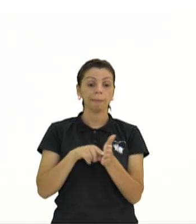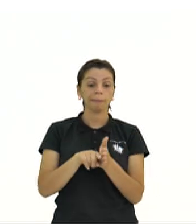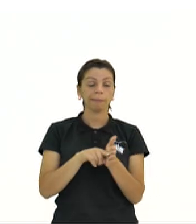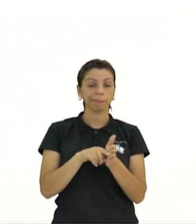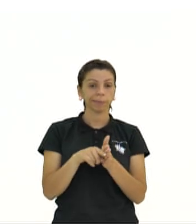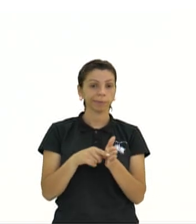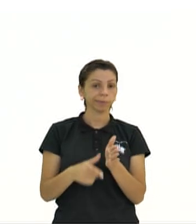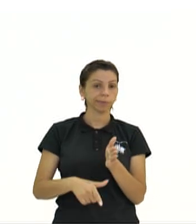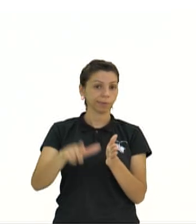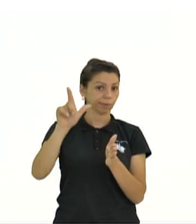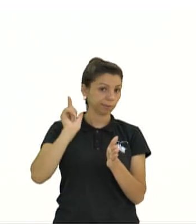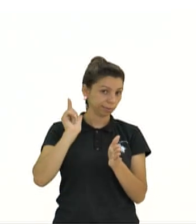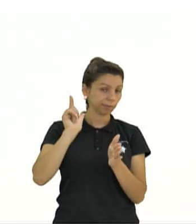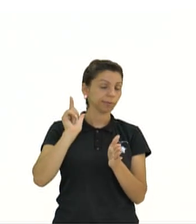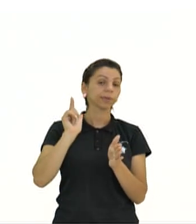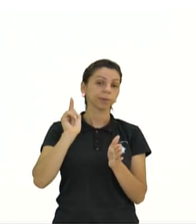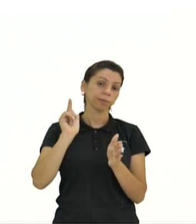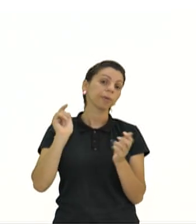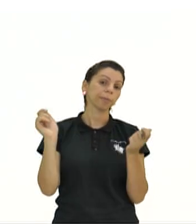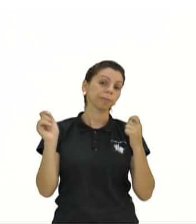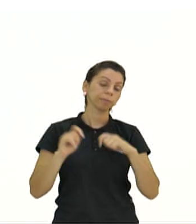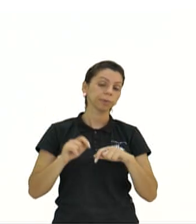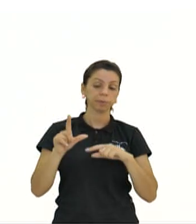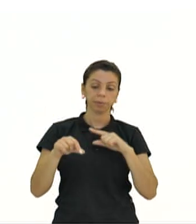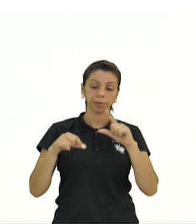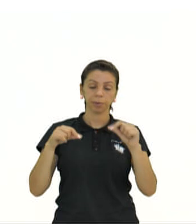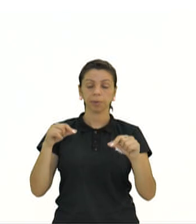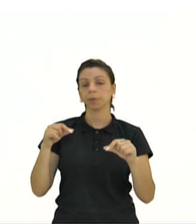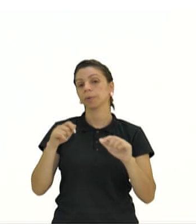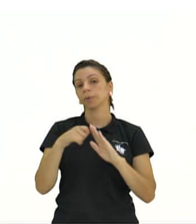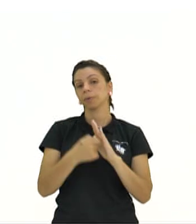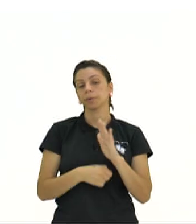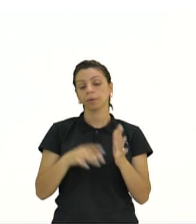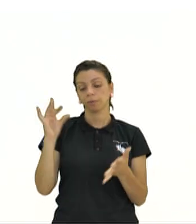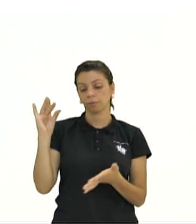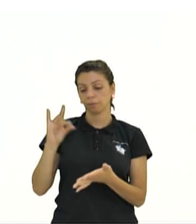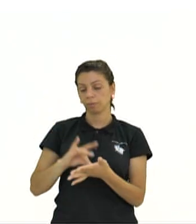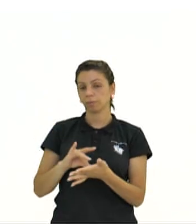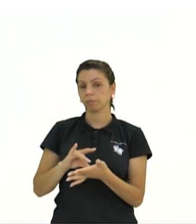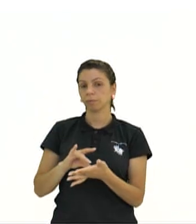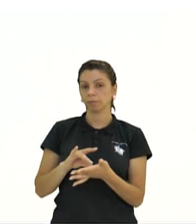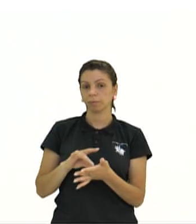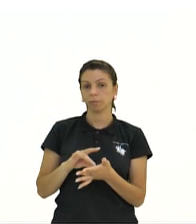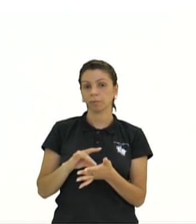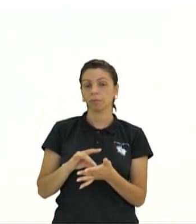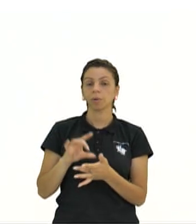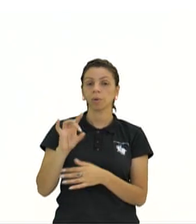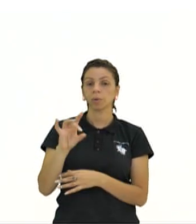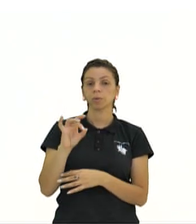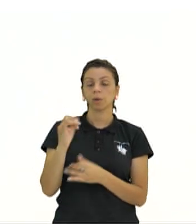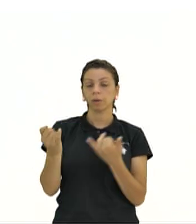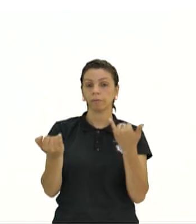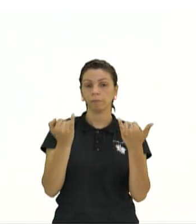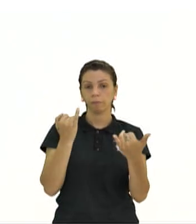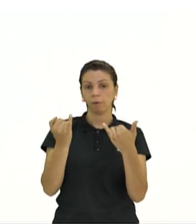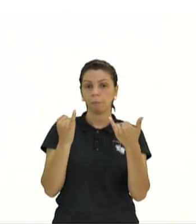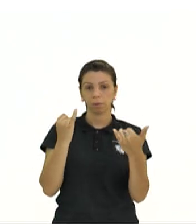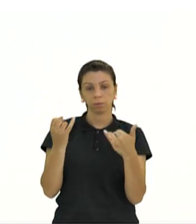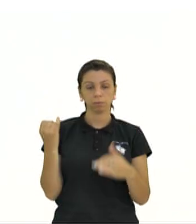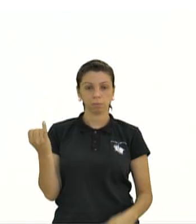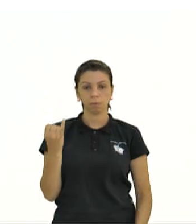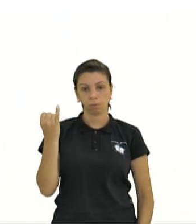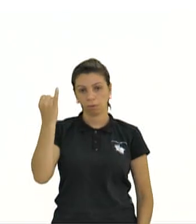pesquisa. Para isso, selecione o texto original, apenas os dados que achar